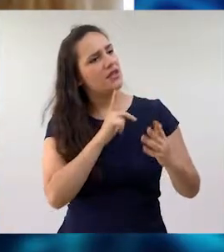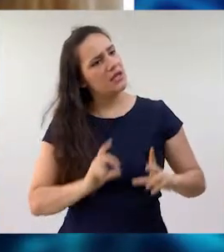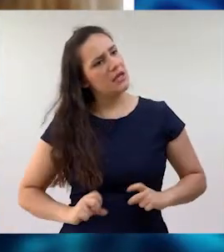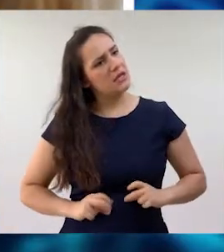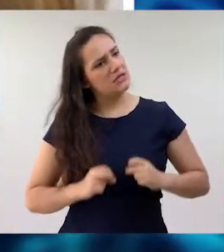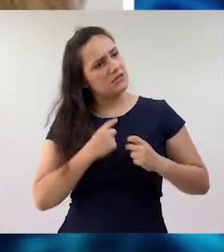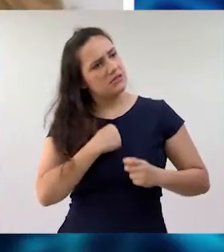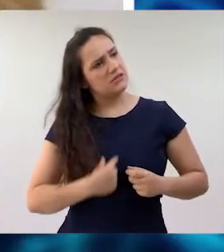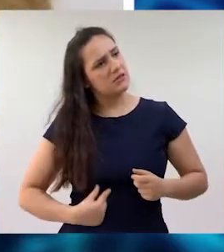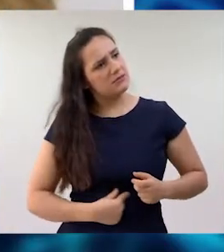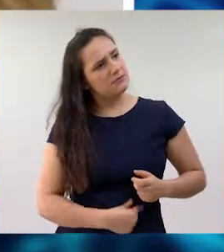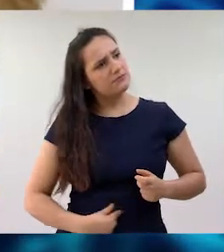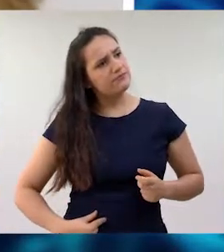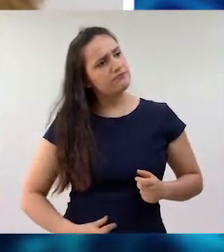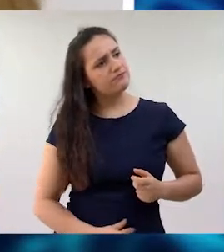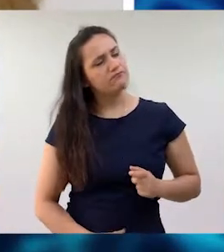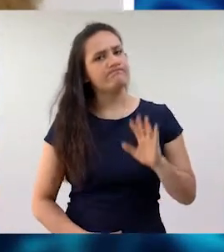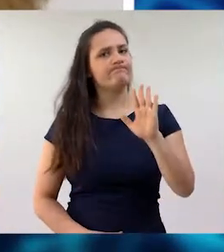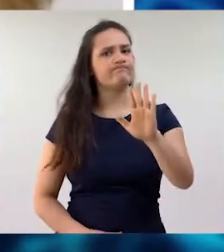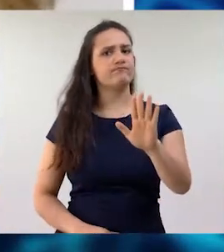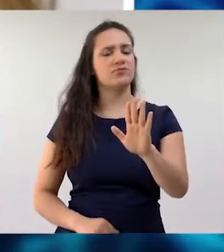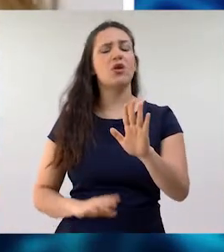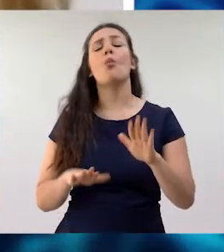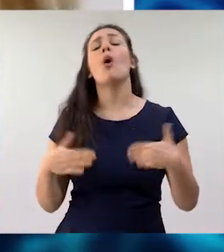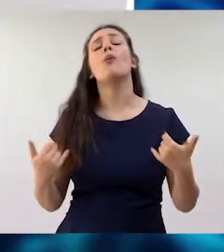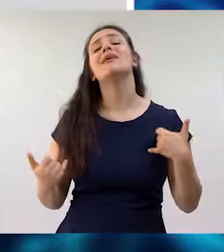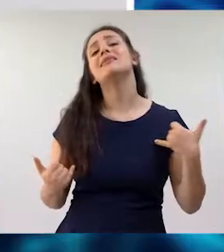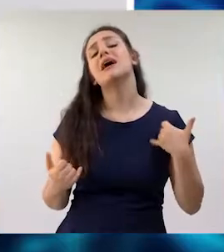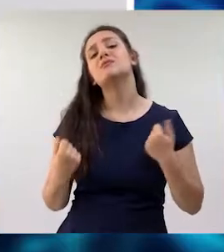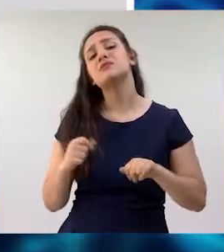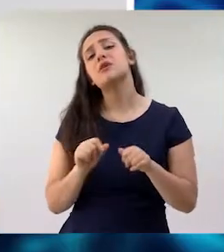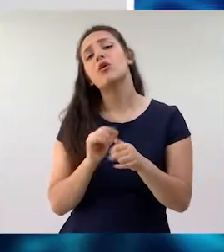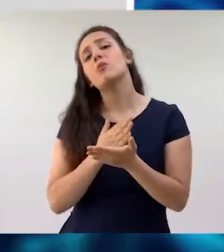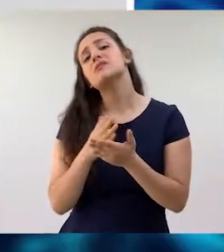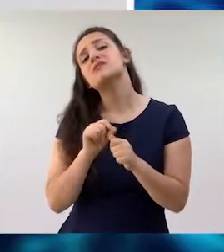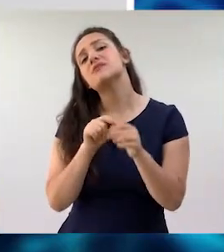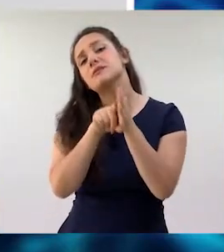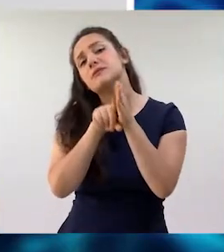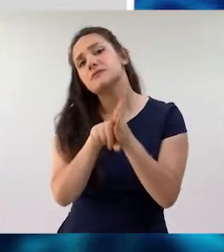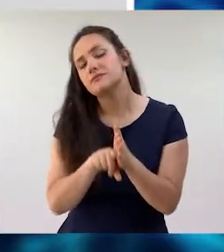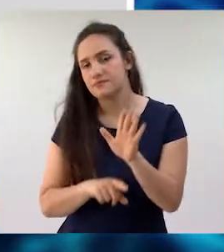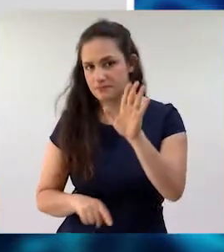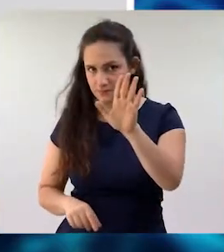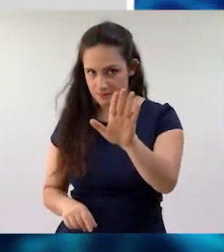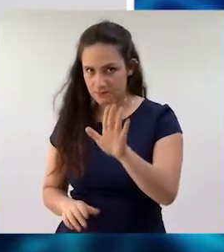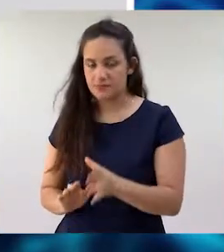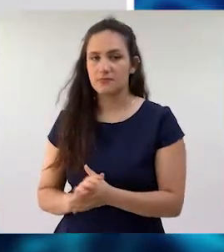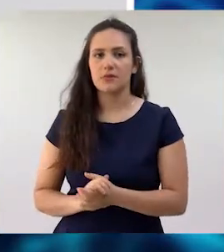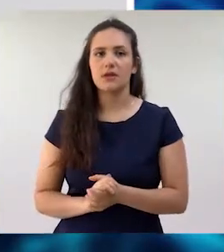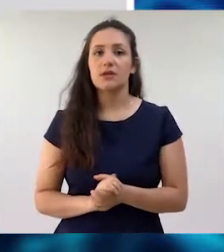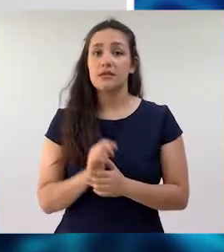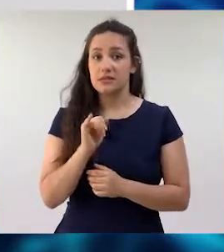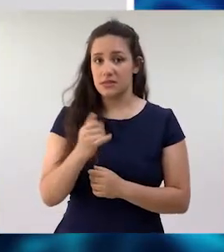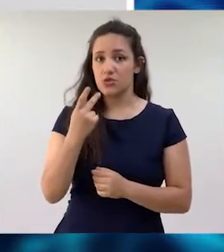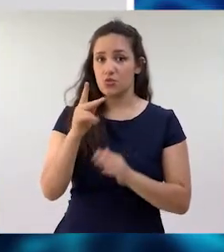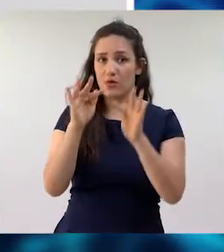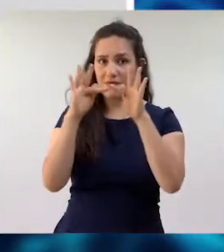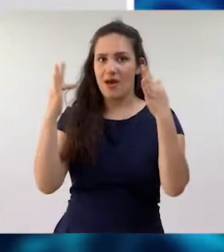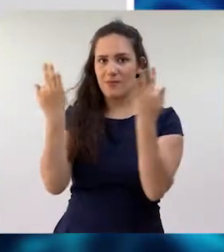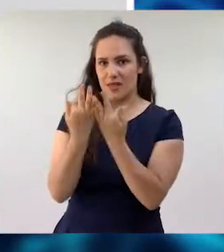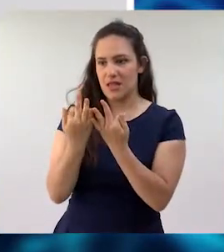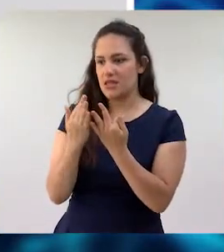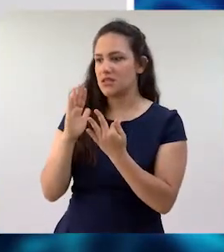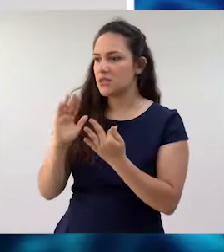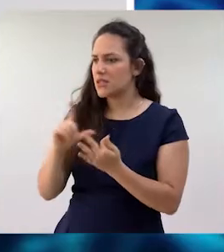É muito variável, Ana. Por exemplo, se você tem familiar que teve câncer de intestino antes dos